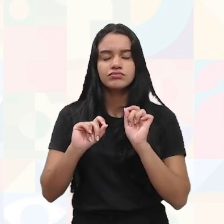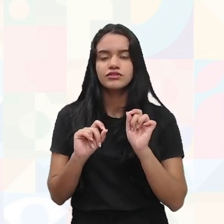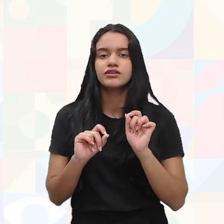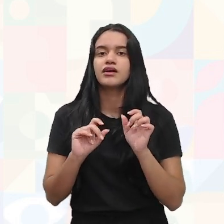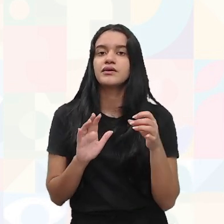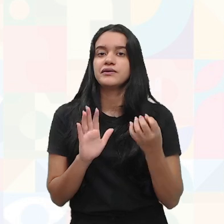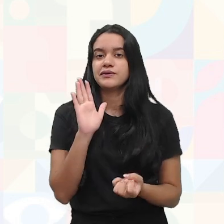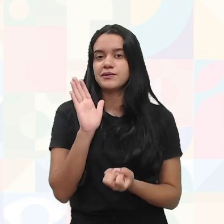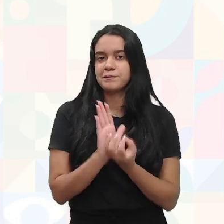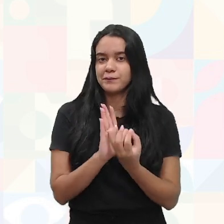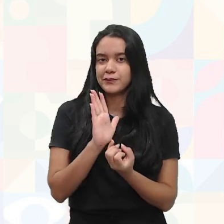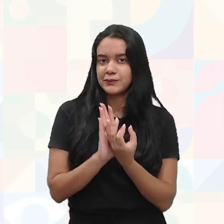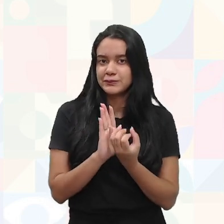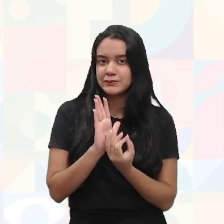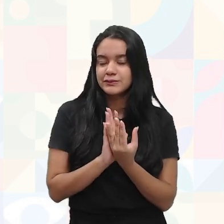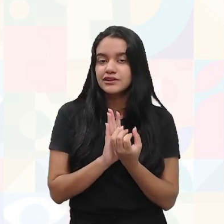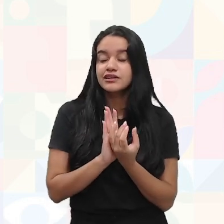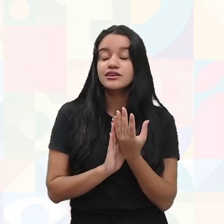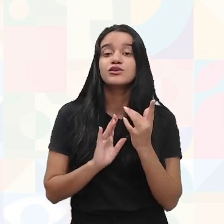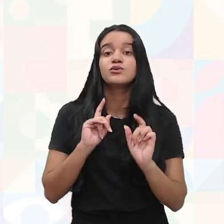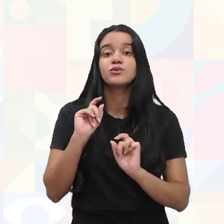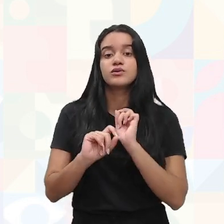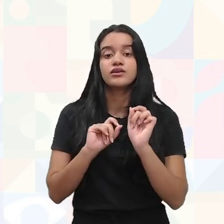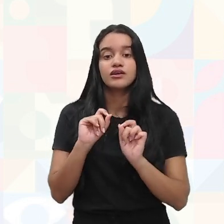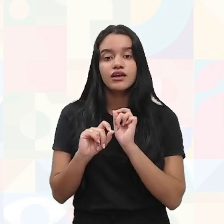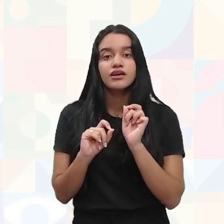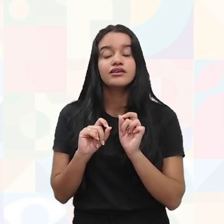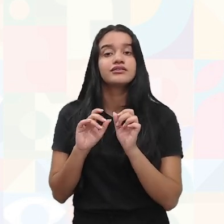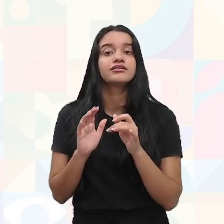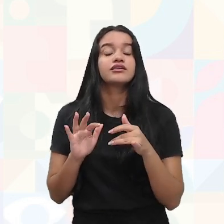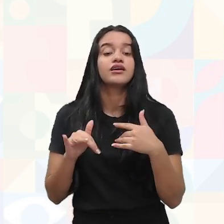produzindo essa arte é uma identidade visual puxando